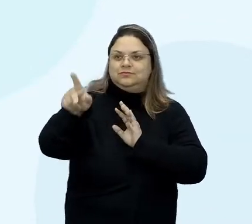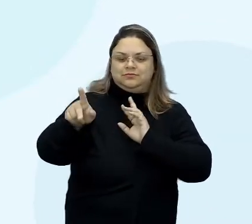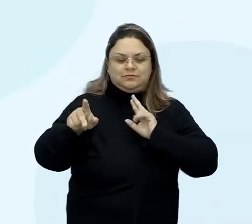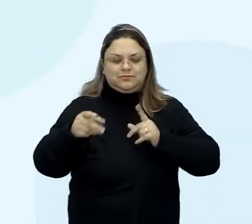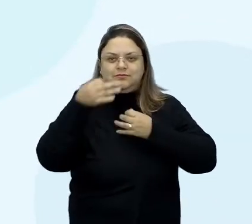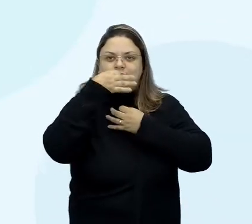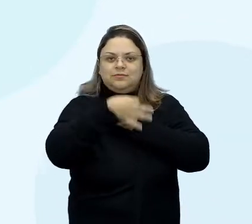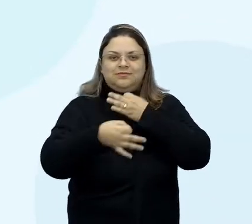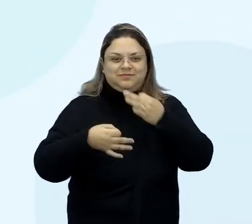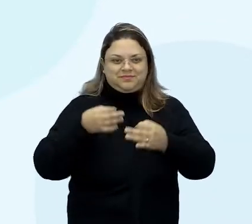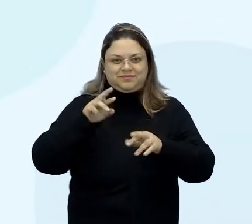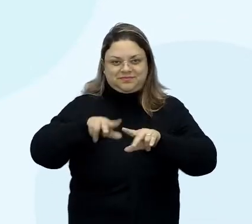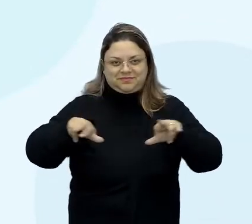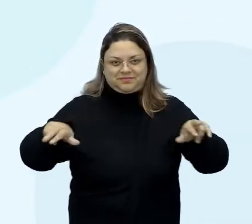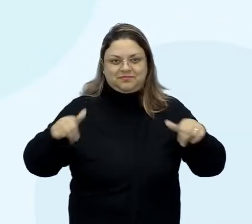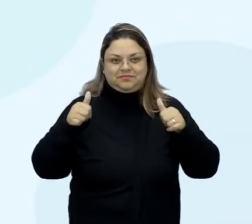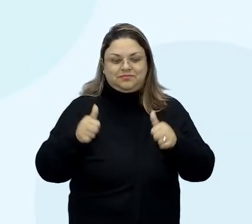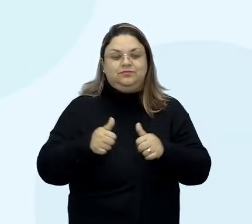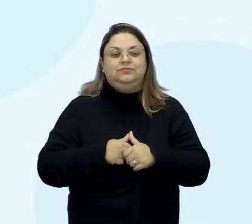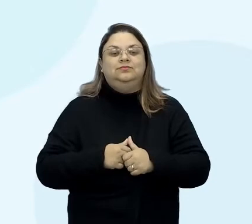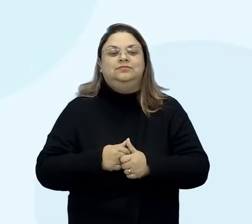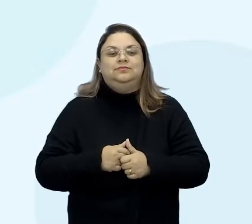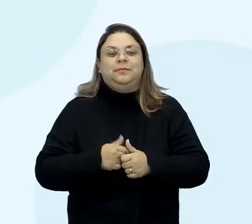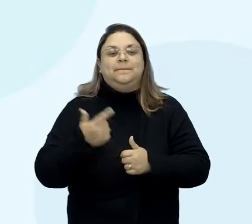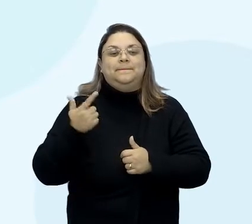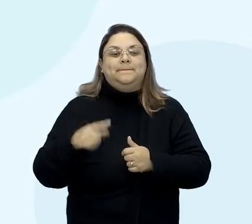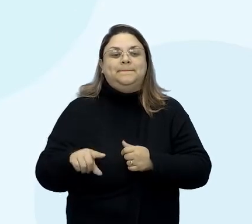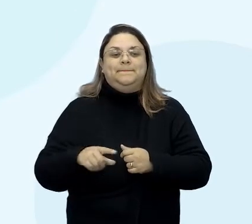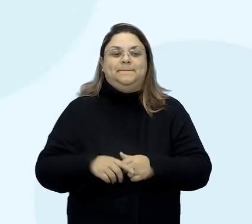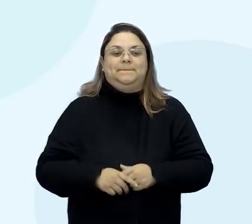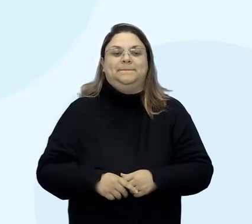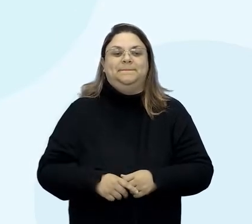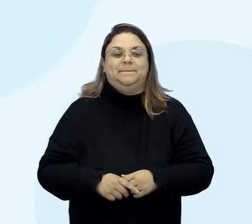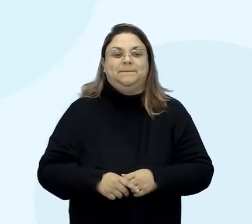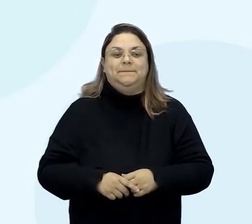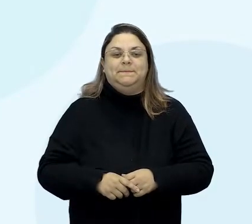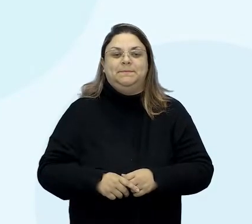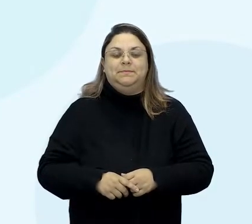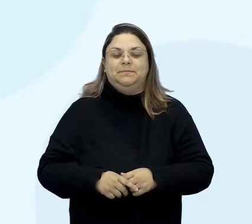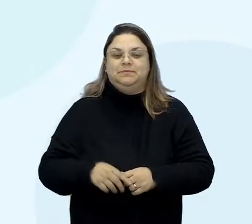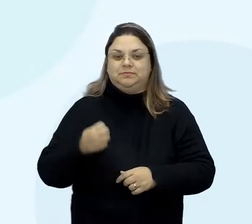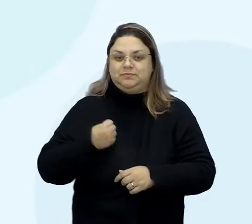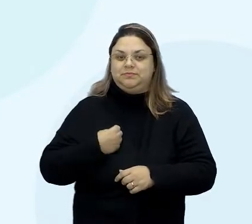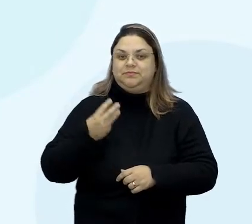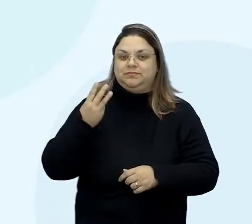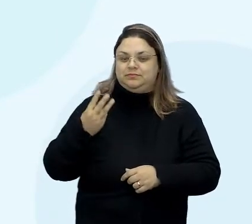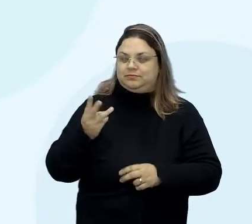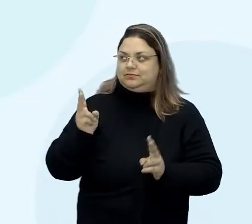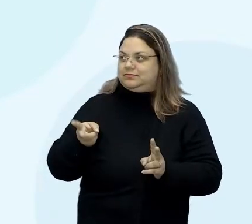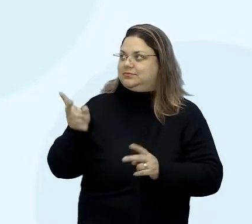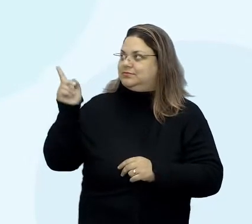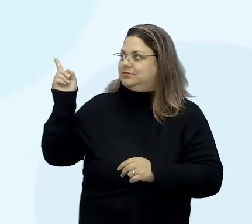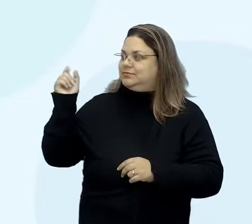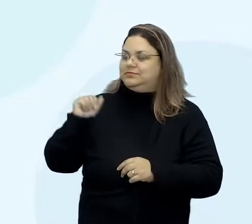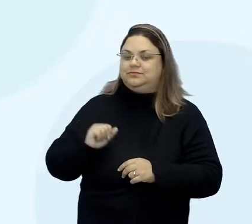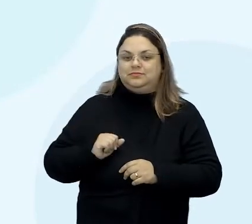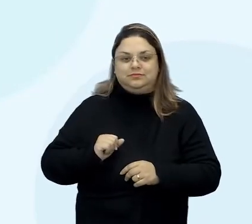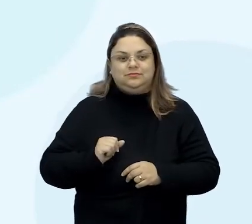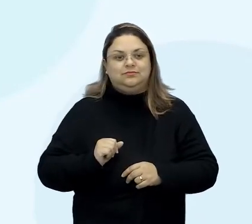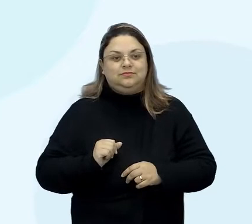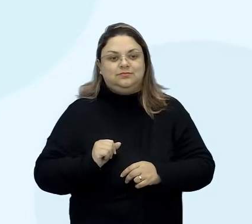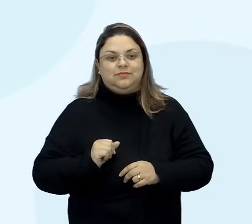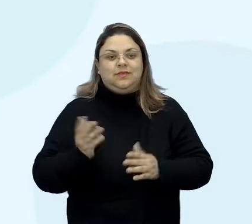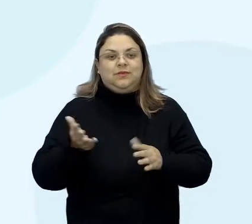perspectivas distintas. A gente tem mais habilidade. Habilidade 3 ainda, na competência 3, habilidade 5,